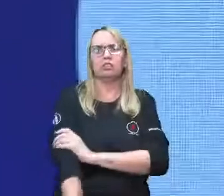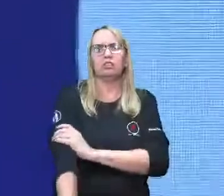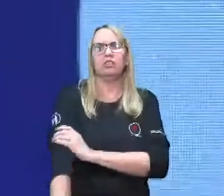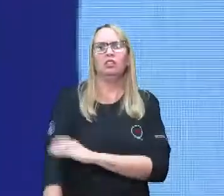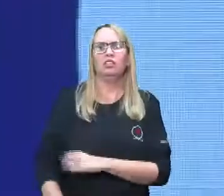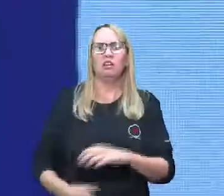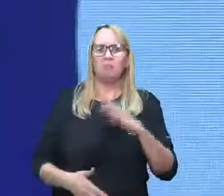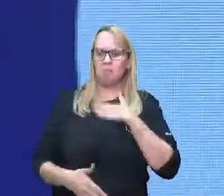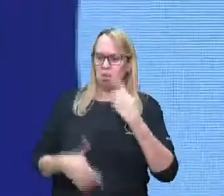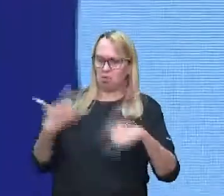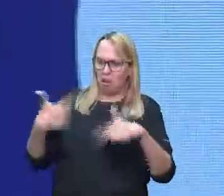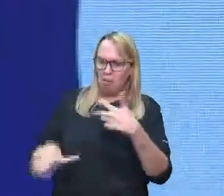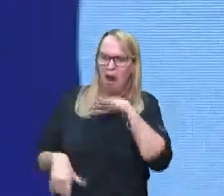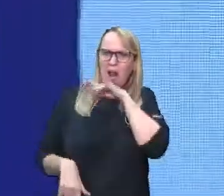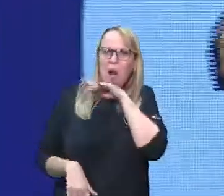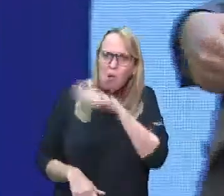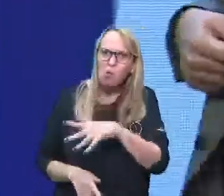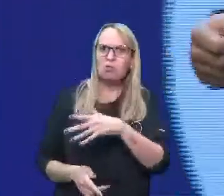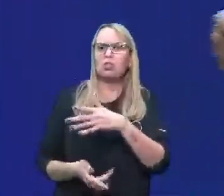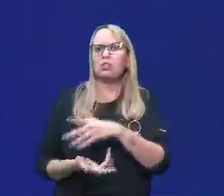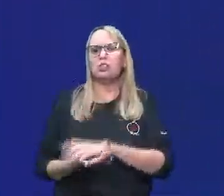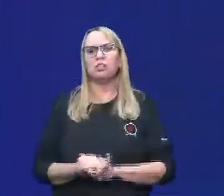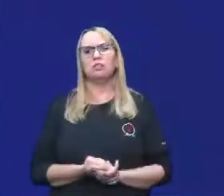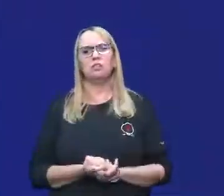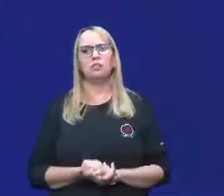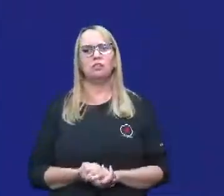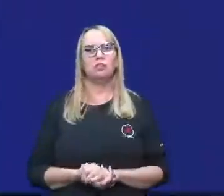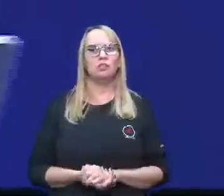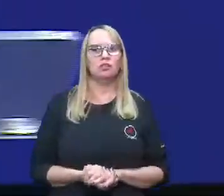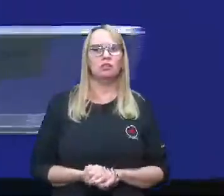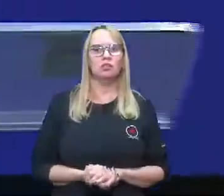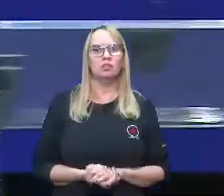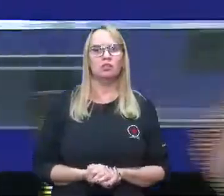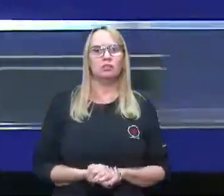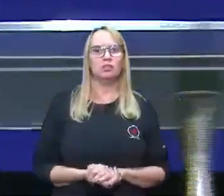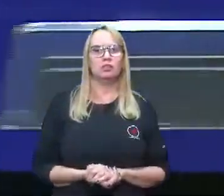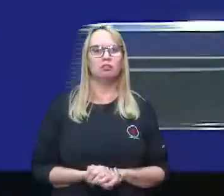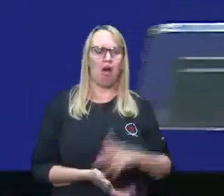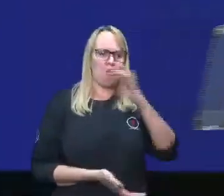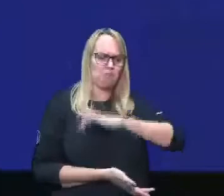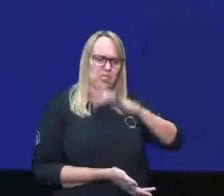Esse emprego é uma porcaria. Ah, é uma